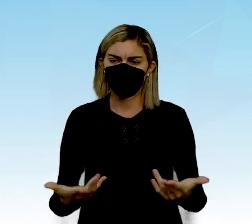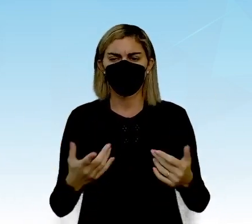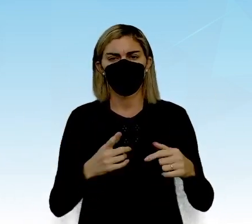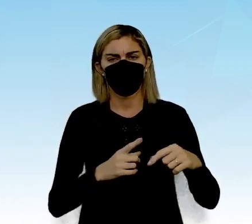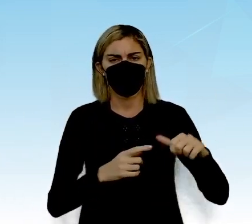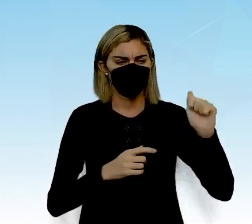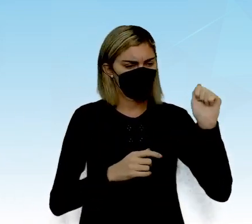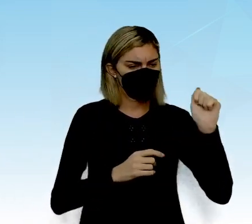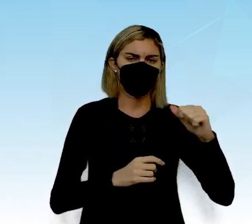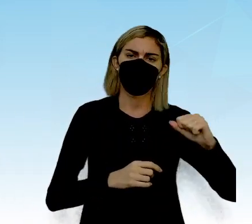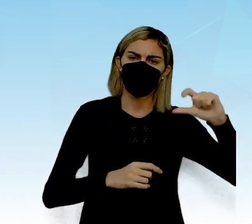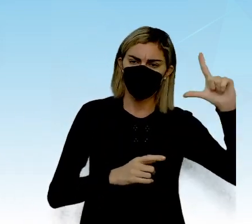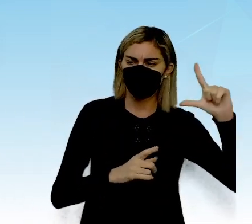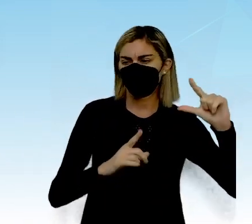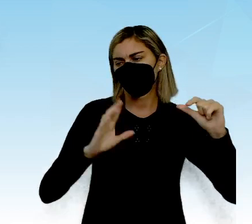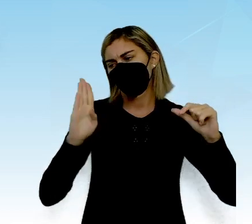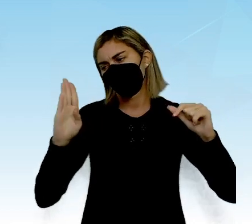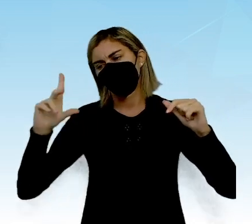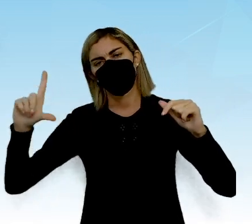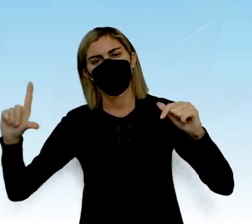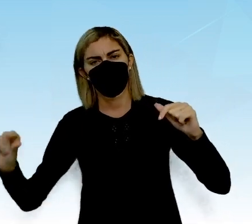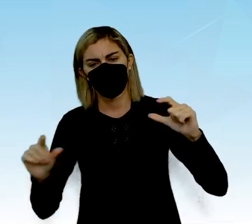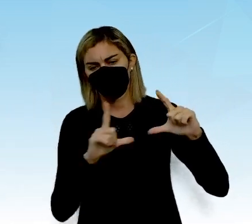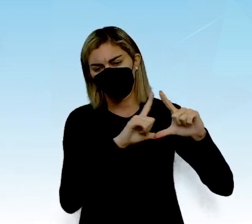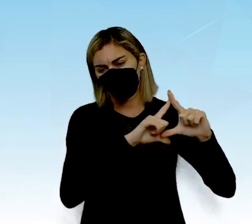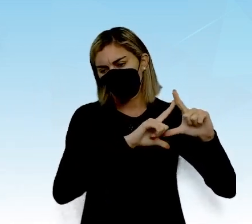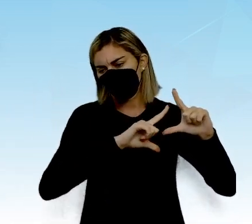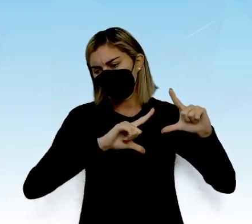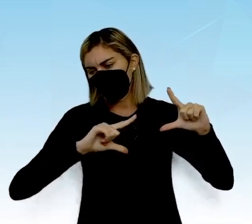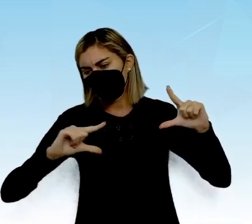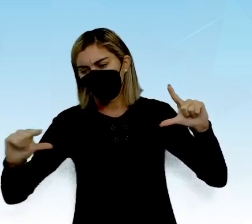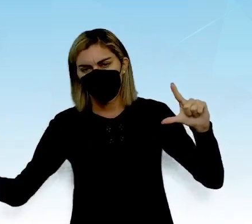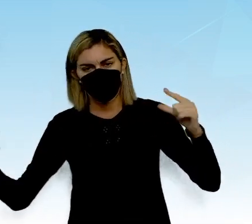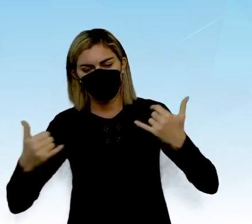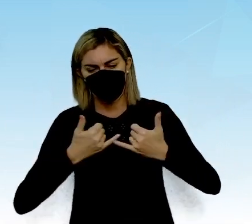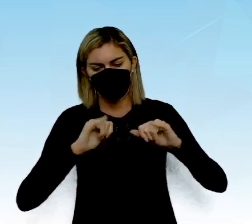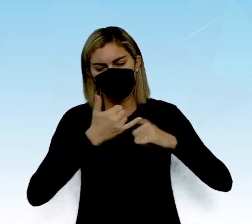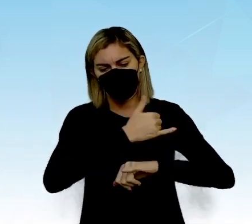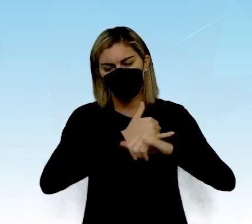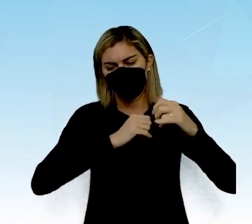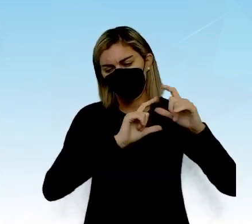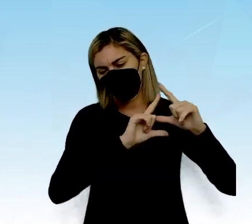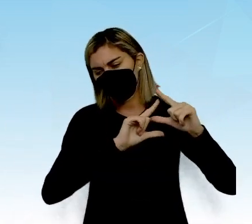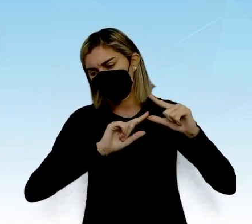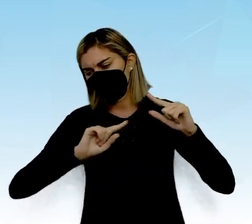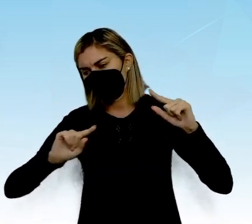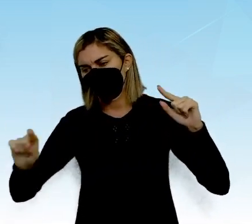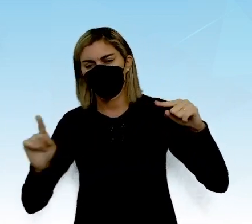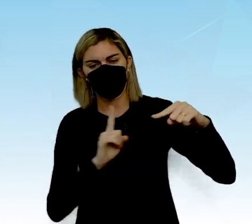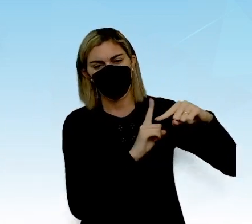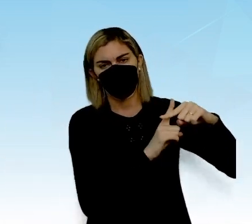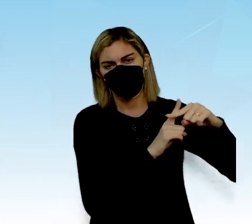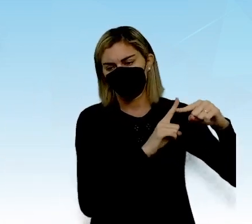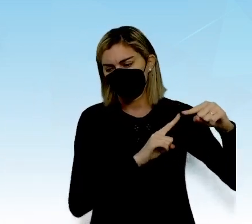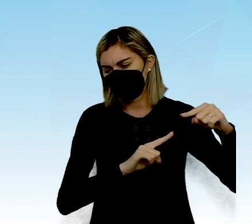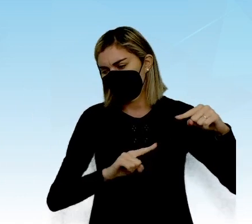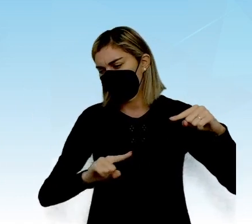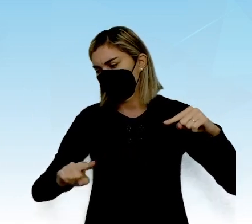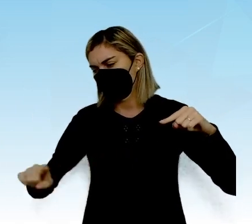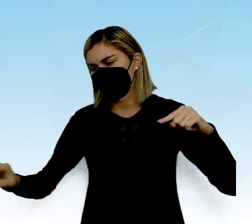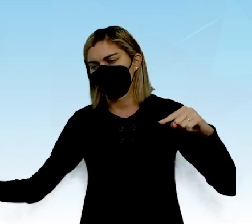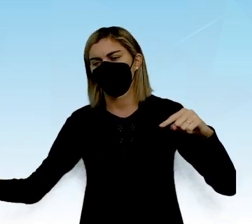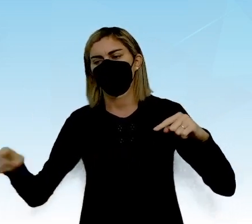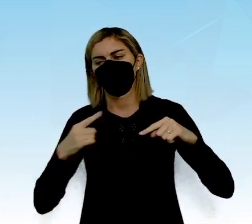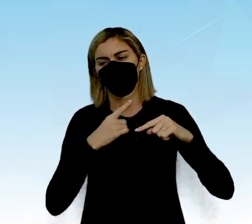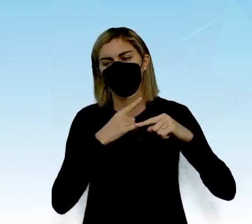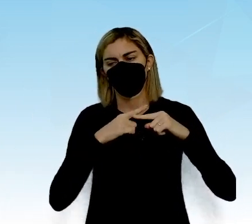ponto B. E a carga vai realizar trabalho. Ela é positiva, ela vai